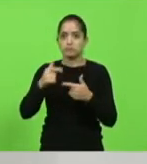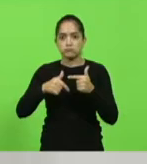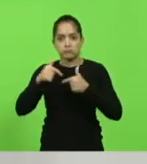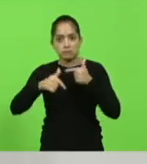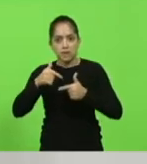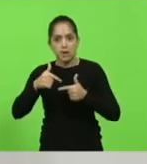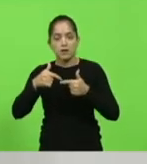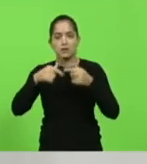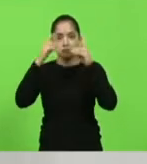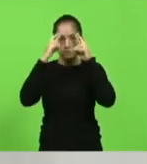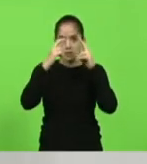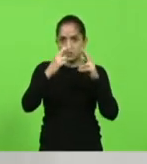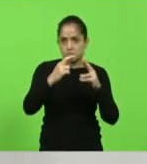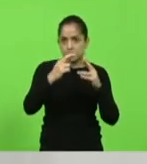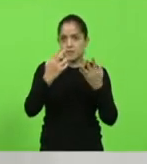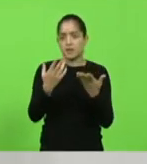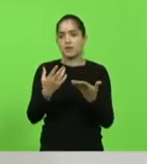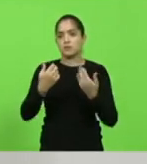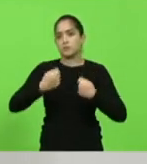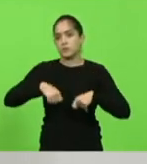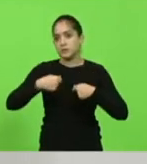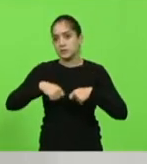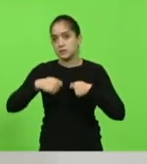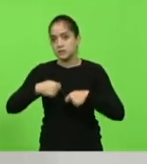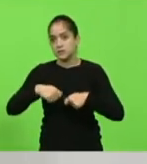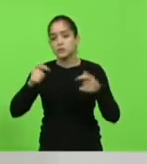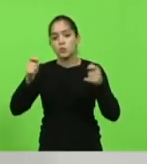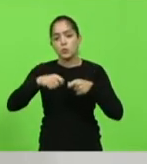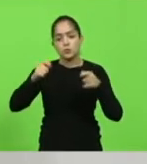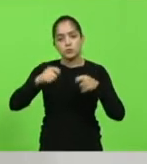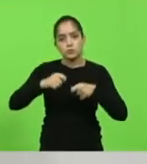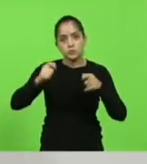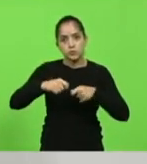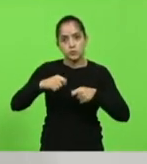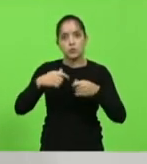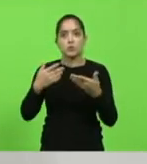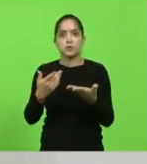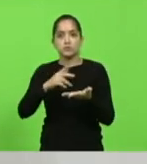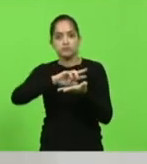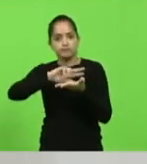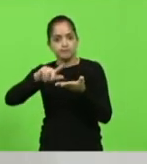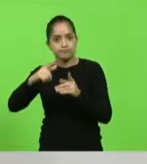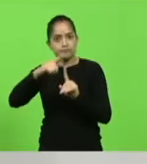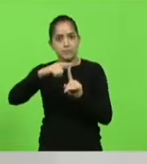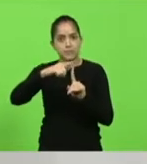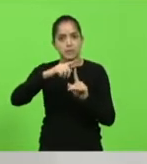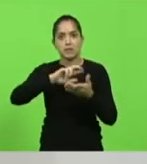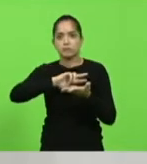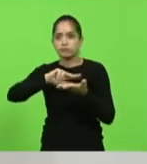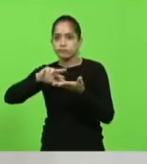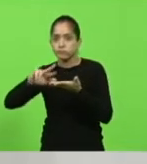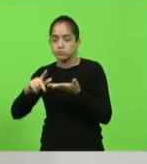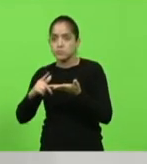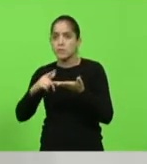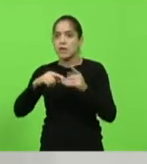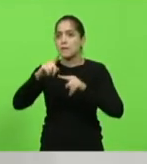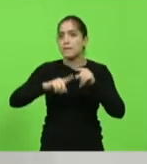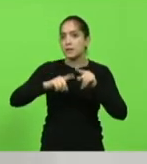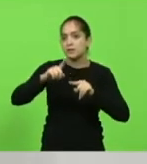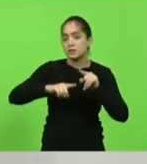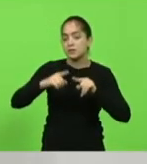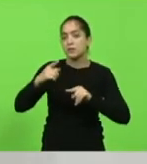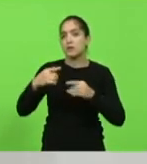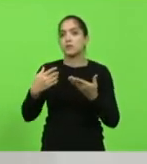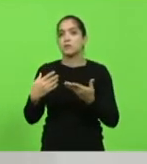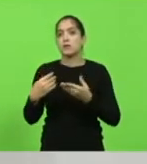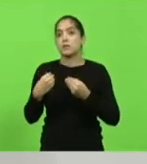respeito reconhecimento condições de trabalho e promoções